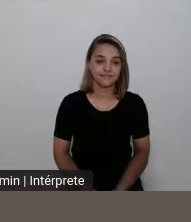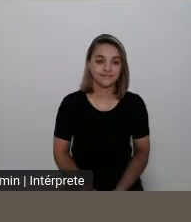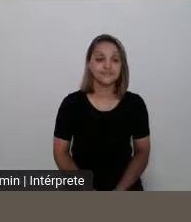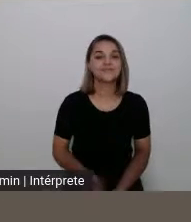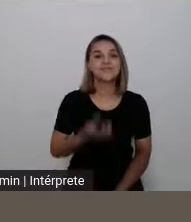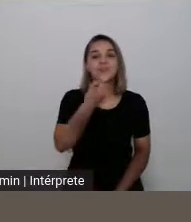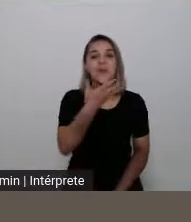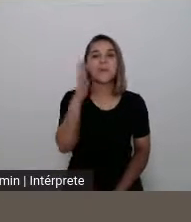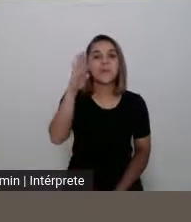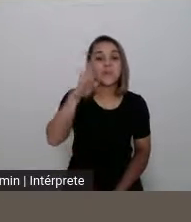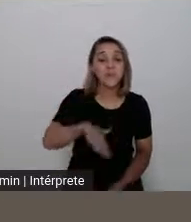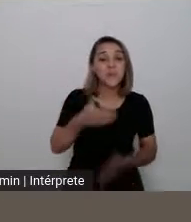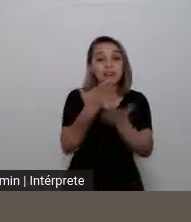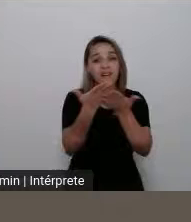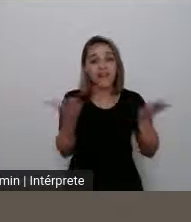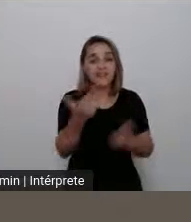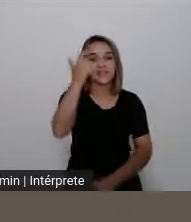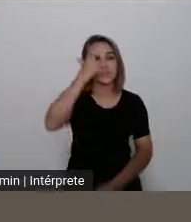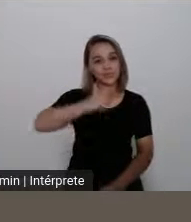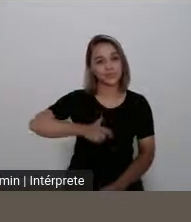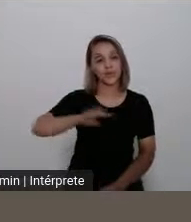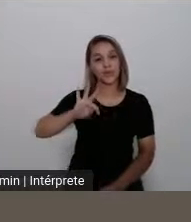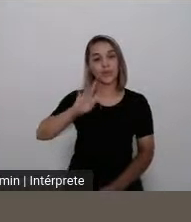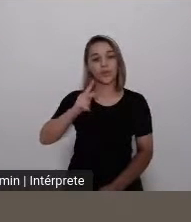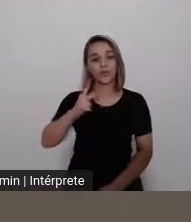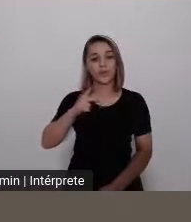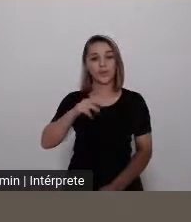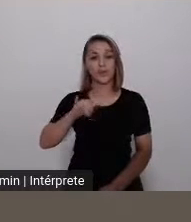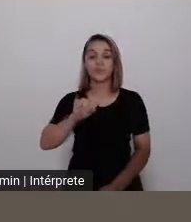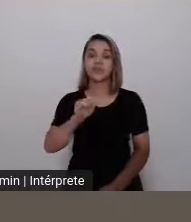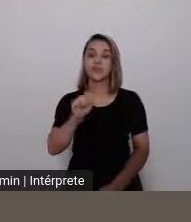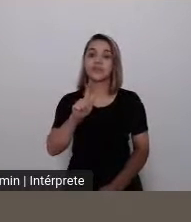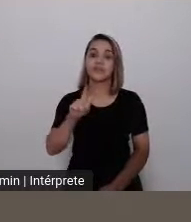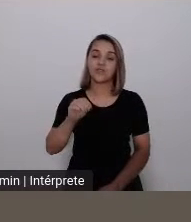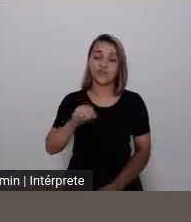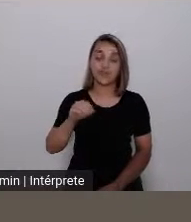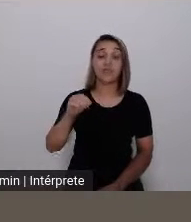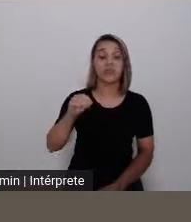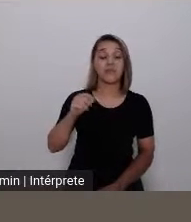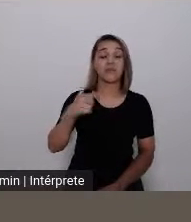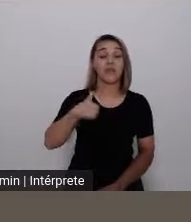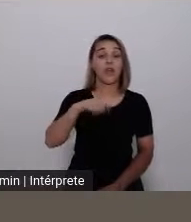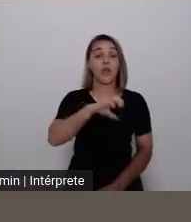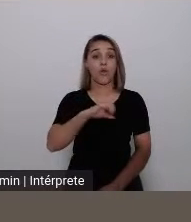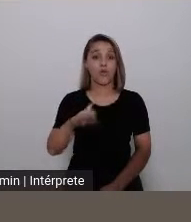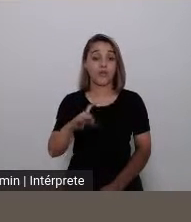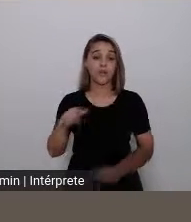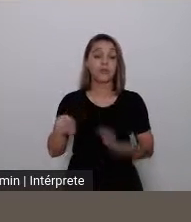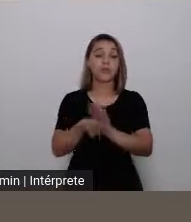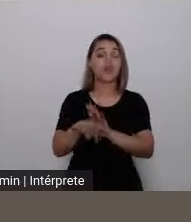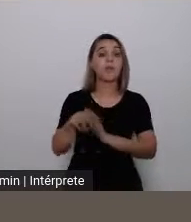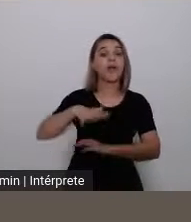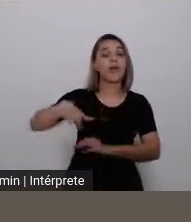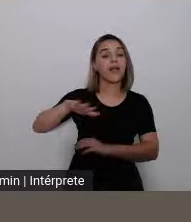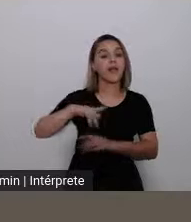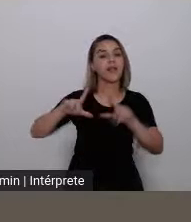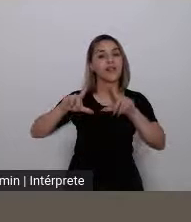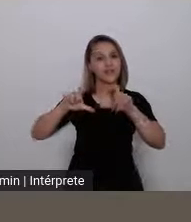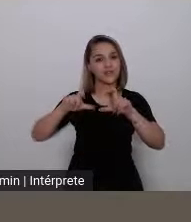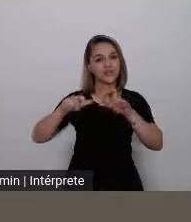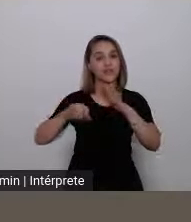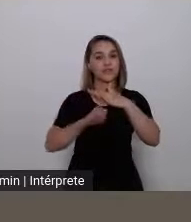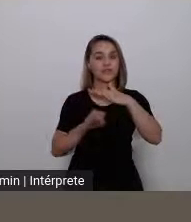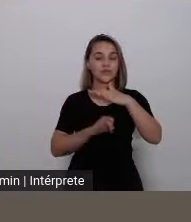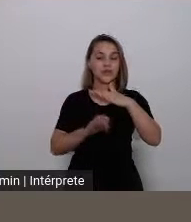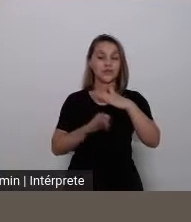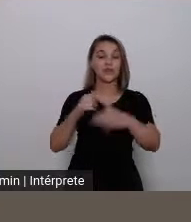Boa tarde a todos. Eu sou o Thiago Nogueira, coordenador da área de fotografia contemporânea do Instituto Moreira Salles, e é um prazer estar com